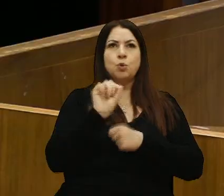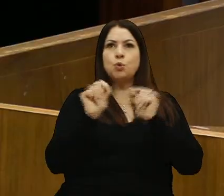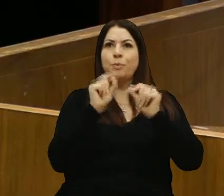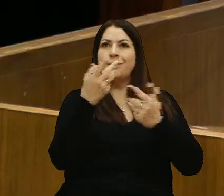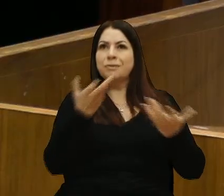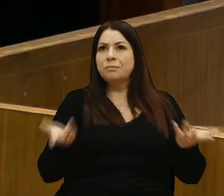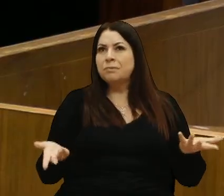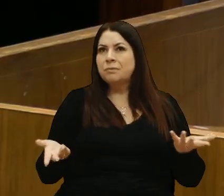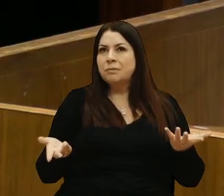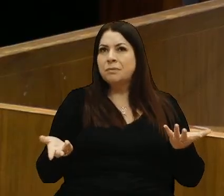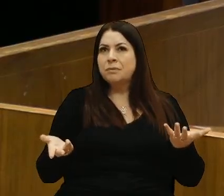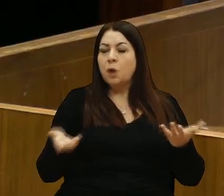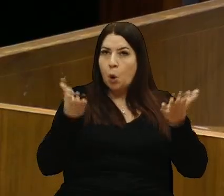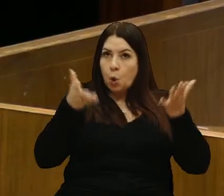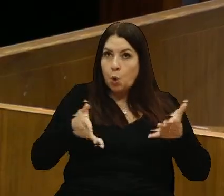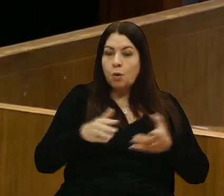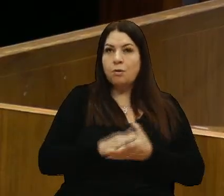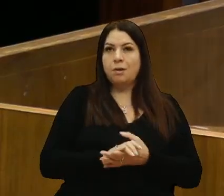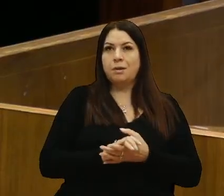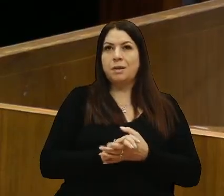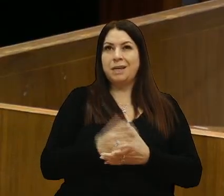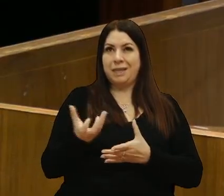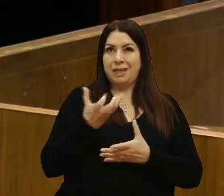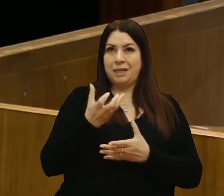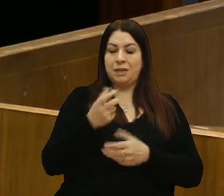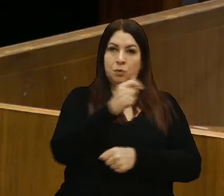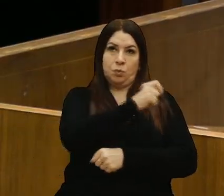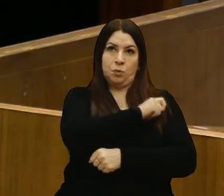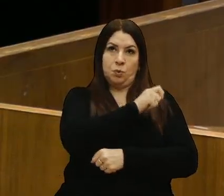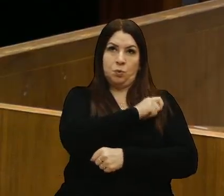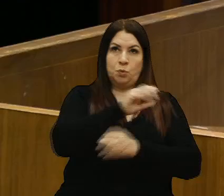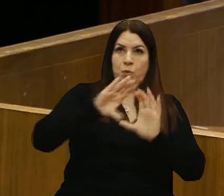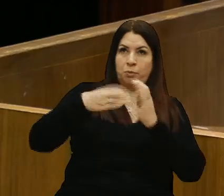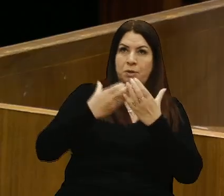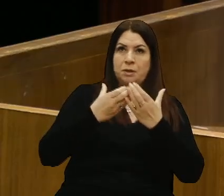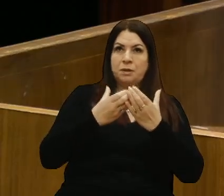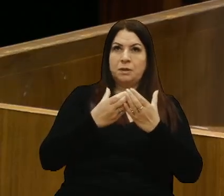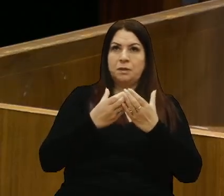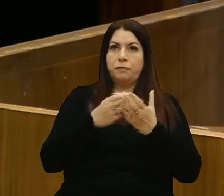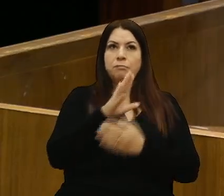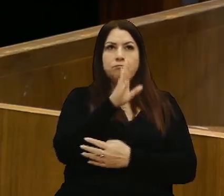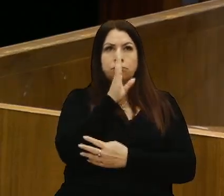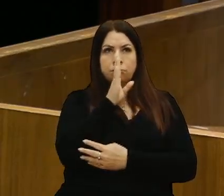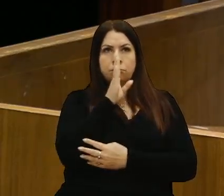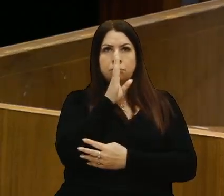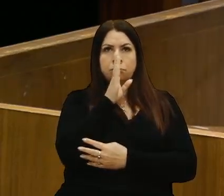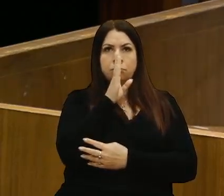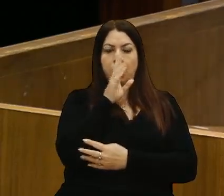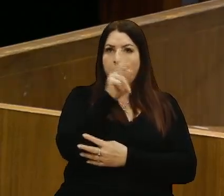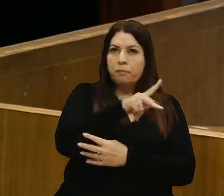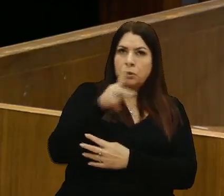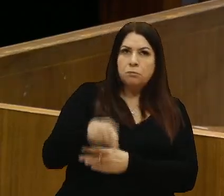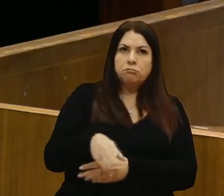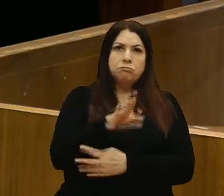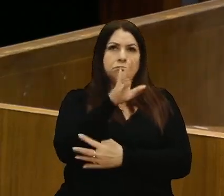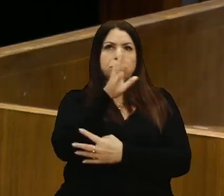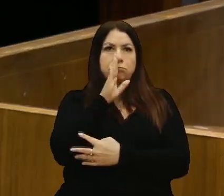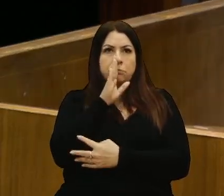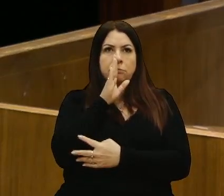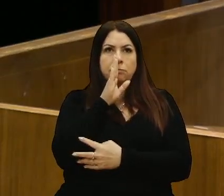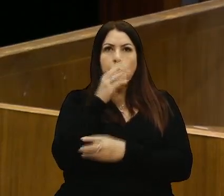isso. Agora querem que os estudantes e a comunidade fiquem caladas. Querem que os professores fiquem